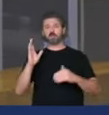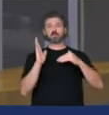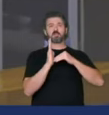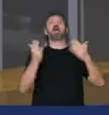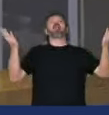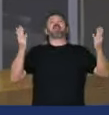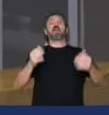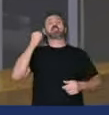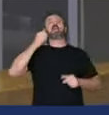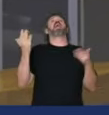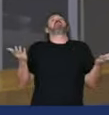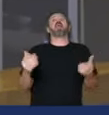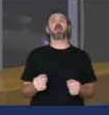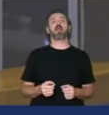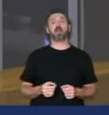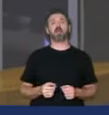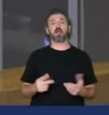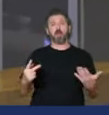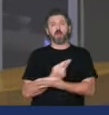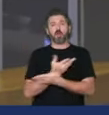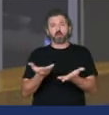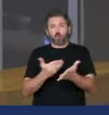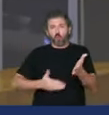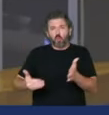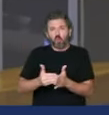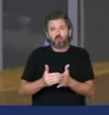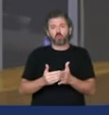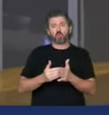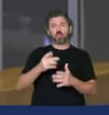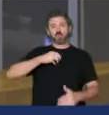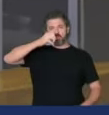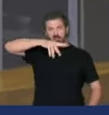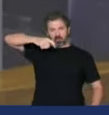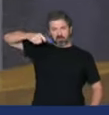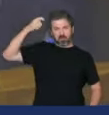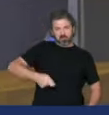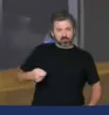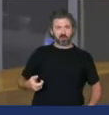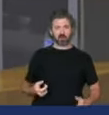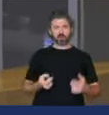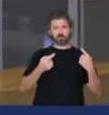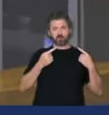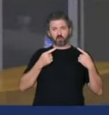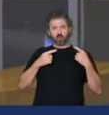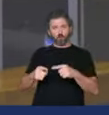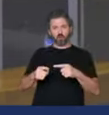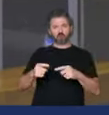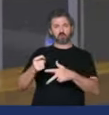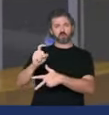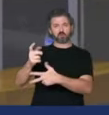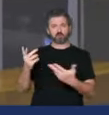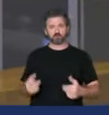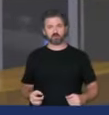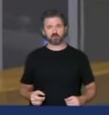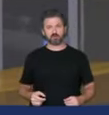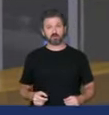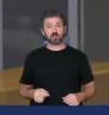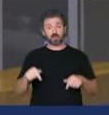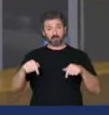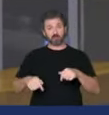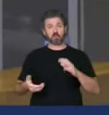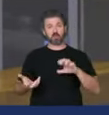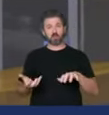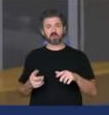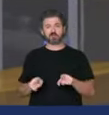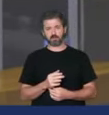os senadores quando ocorre todo esse totalitarismo contra um poder que é o Congresso Nacional,